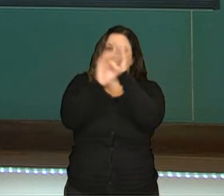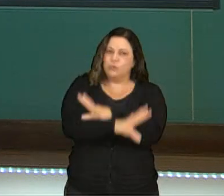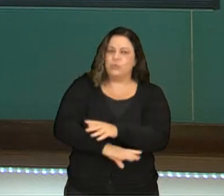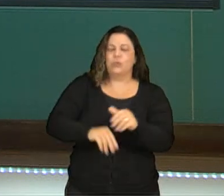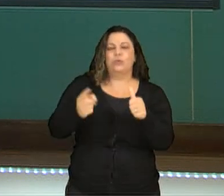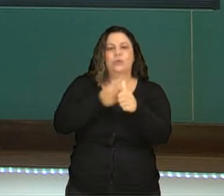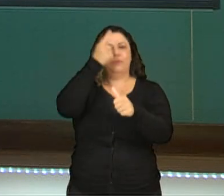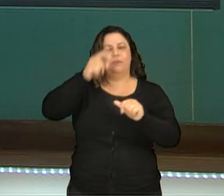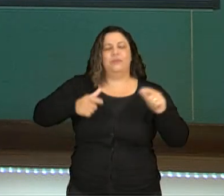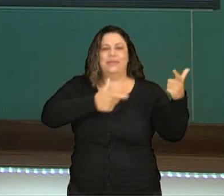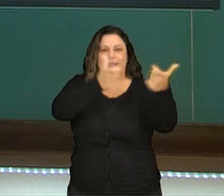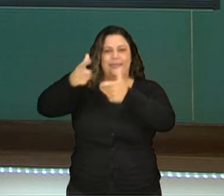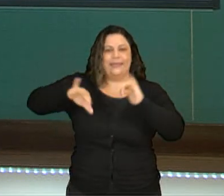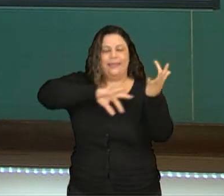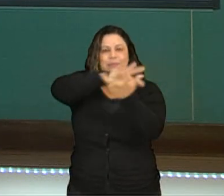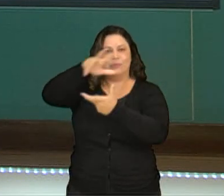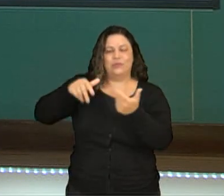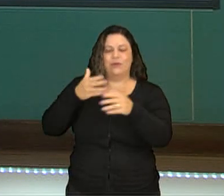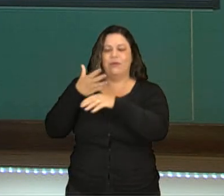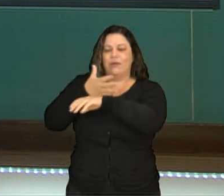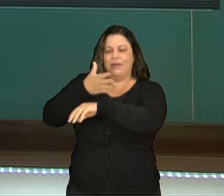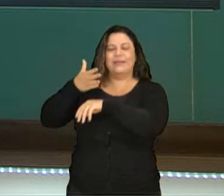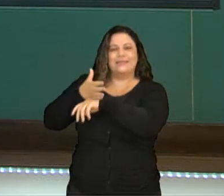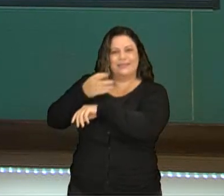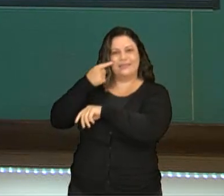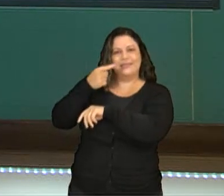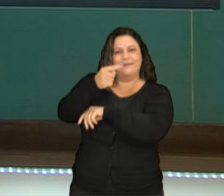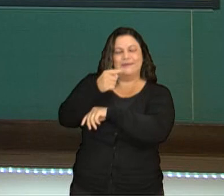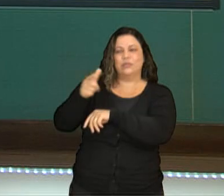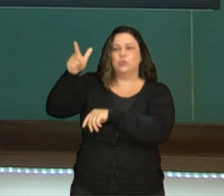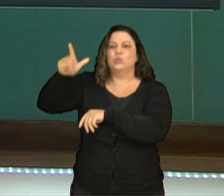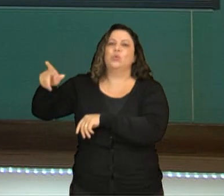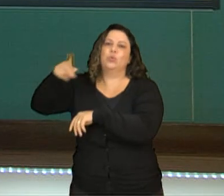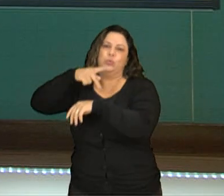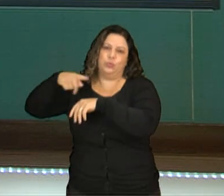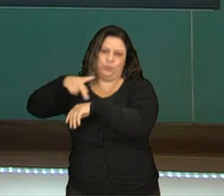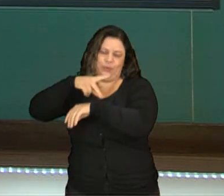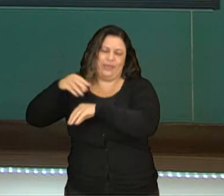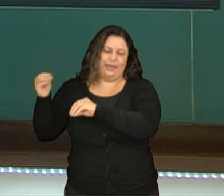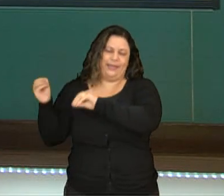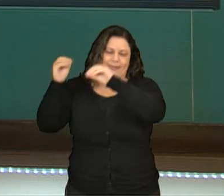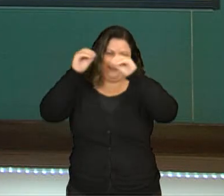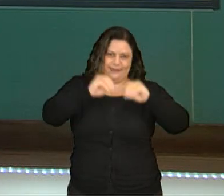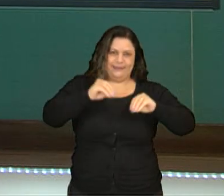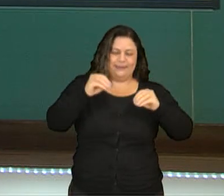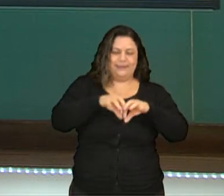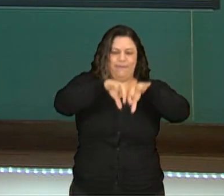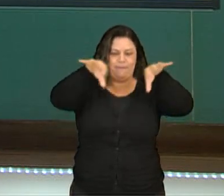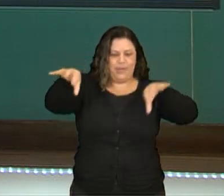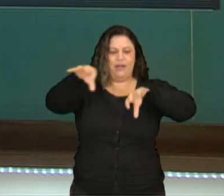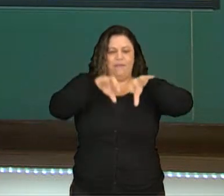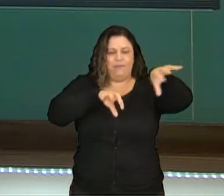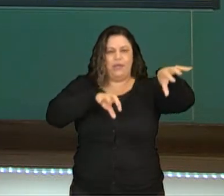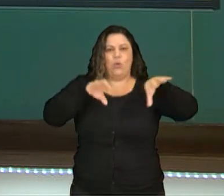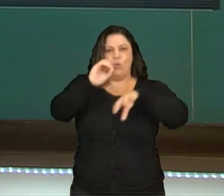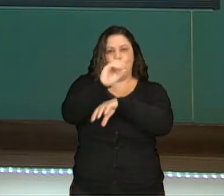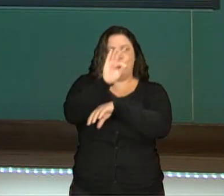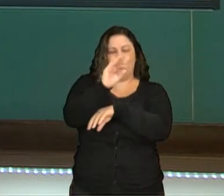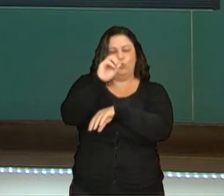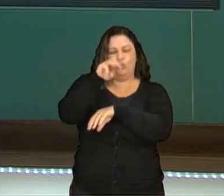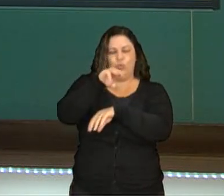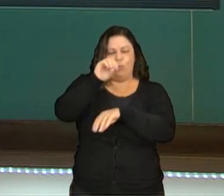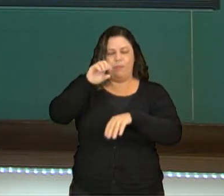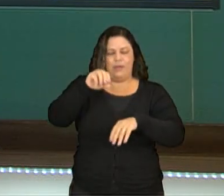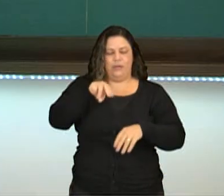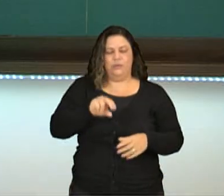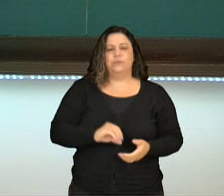a interferência estrangeira na região onde era o Império Otomano desmembrado ao final da guerra. O plano